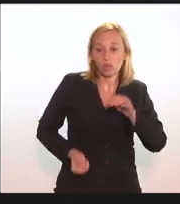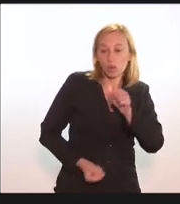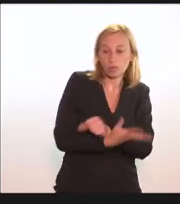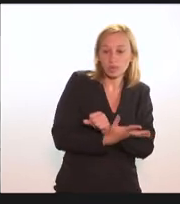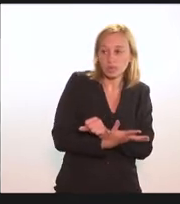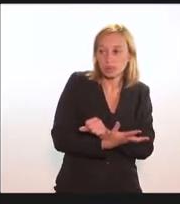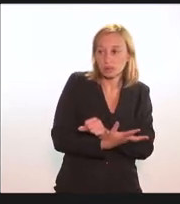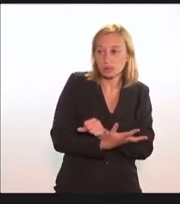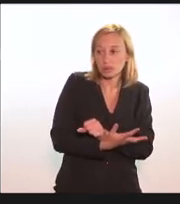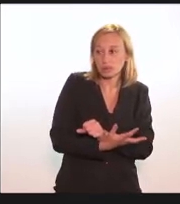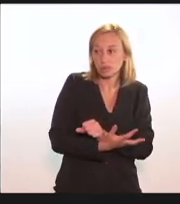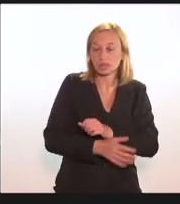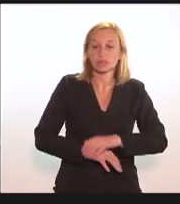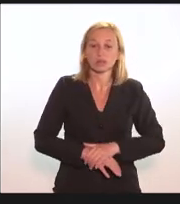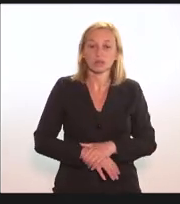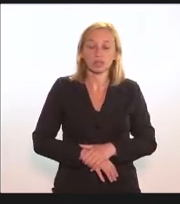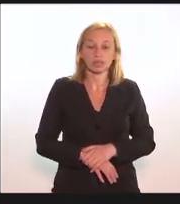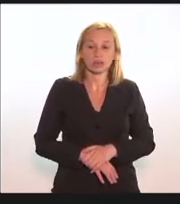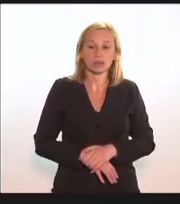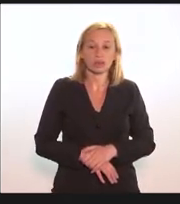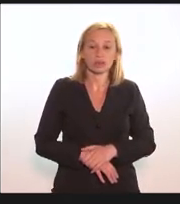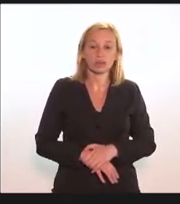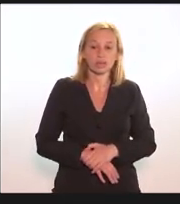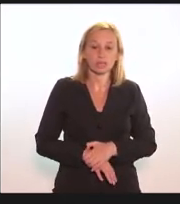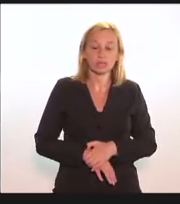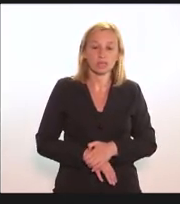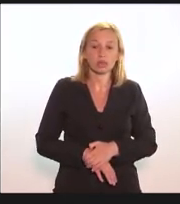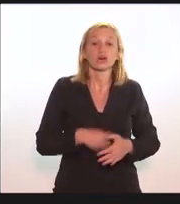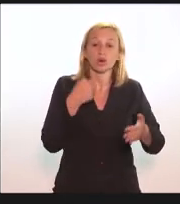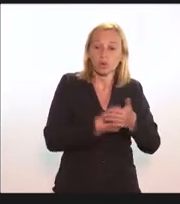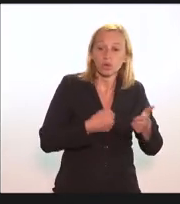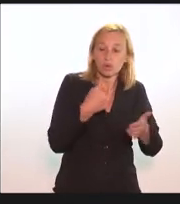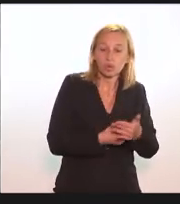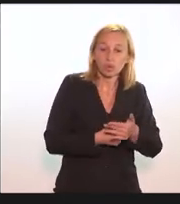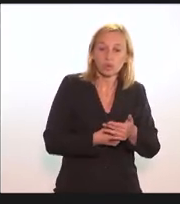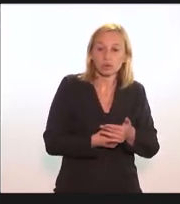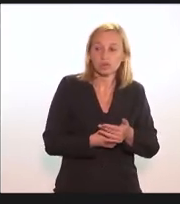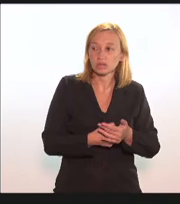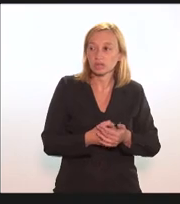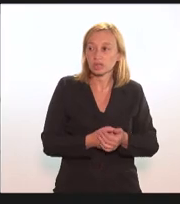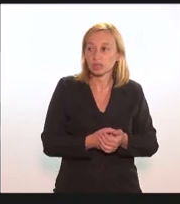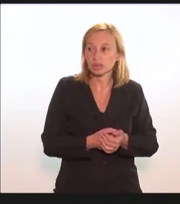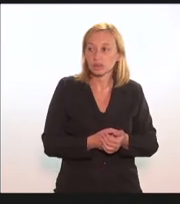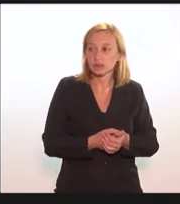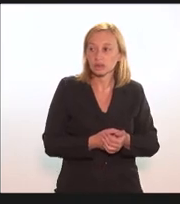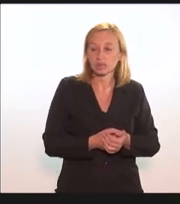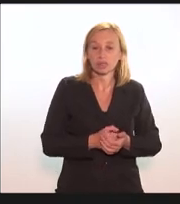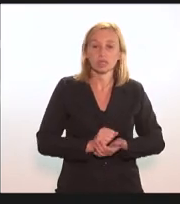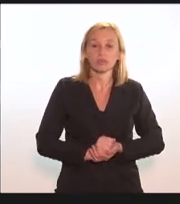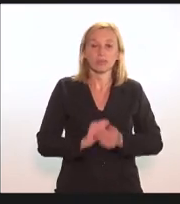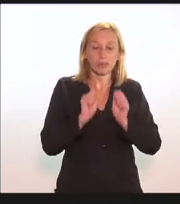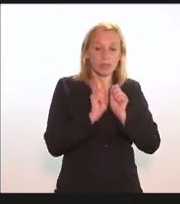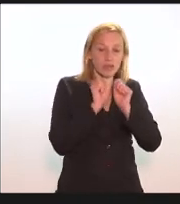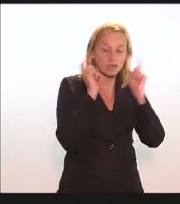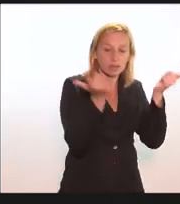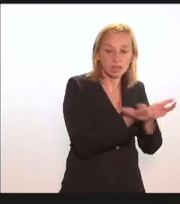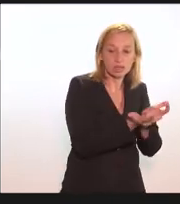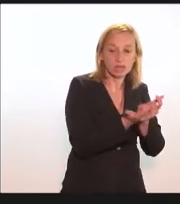contra desmandos passados, luta para apresentar para a Assembleia Legislativa um